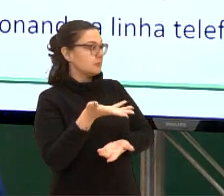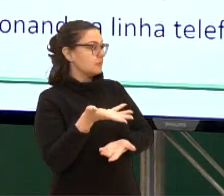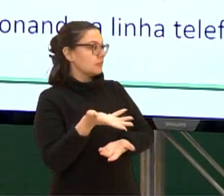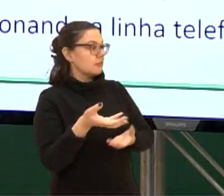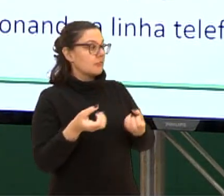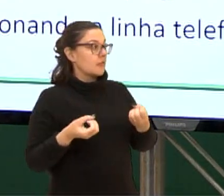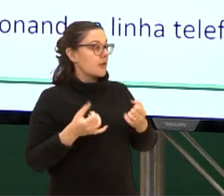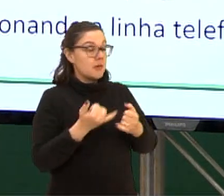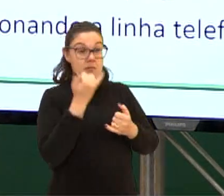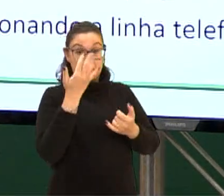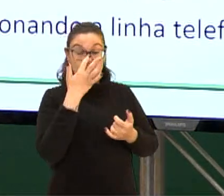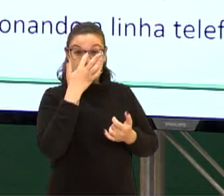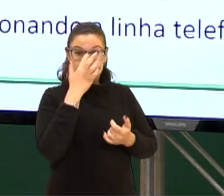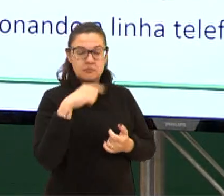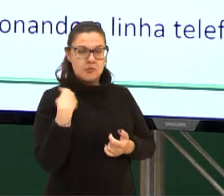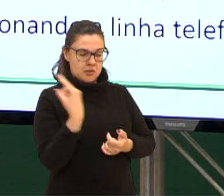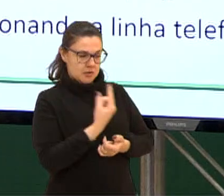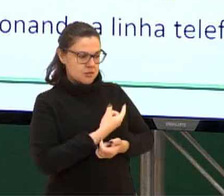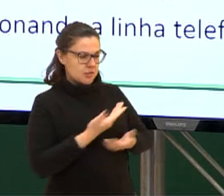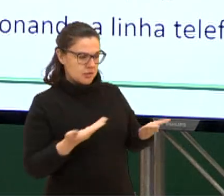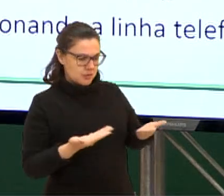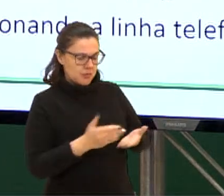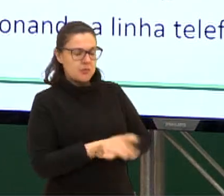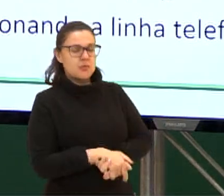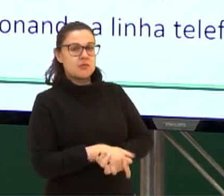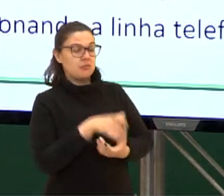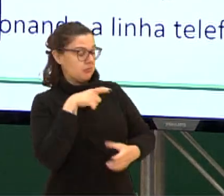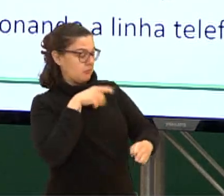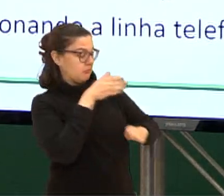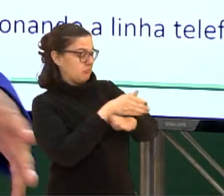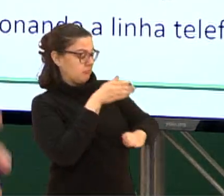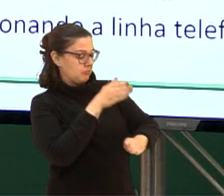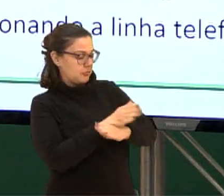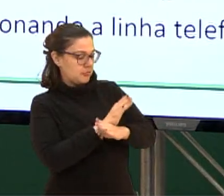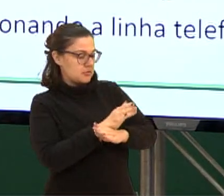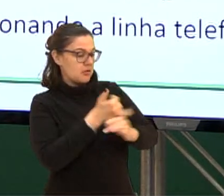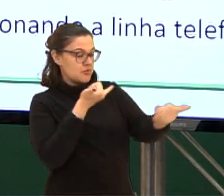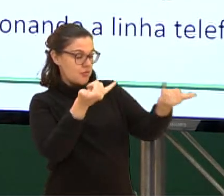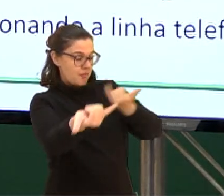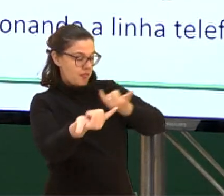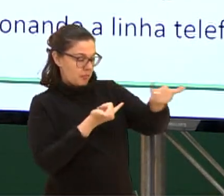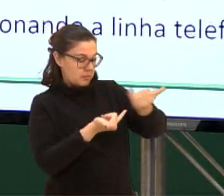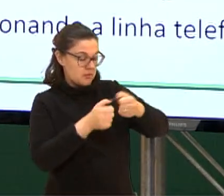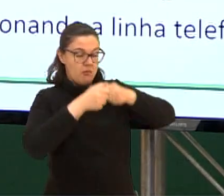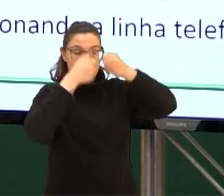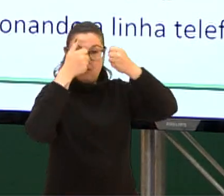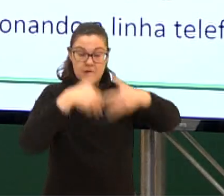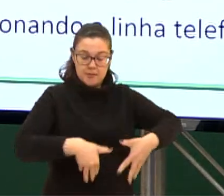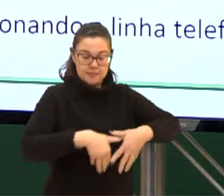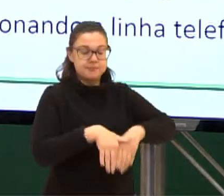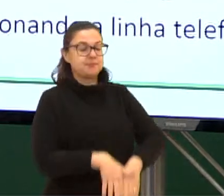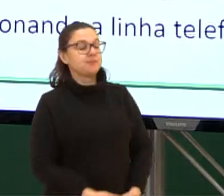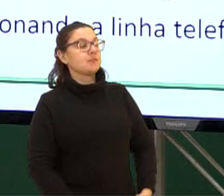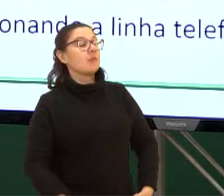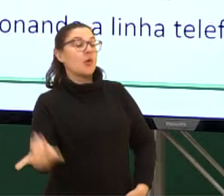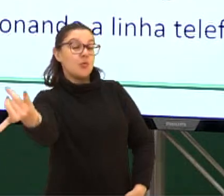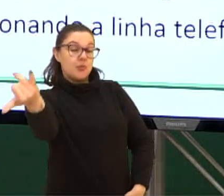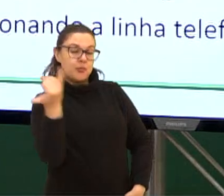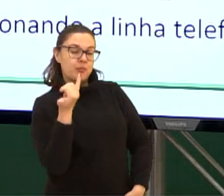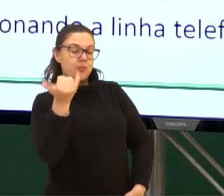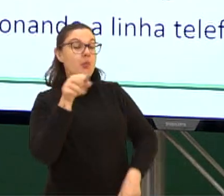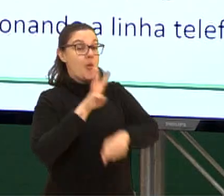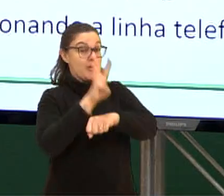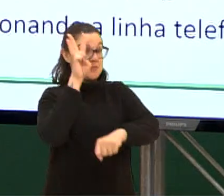assim. Nós hoje temos acesso à informação aos montes, não é, Rutineia? Sim. A gente recebe um monte de coisa no